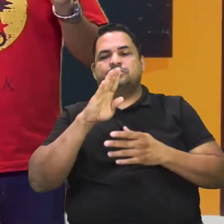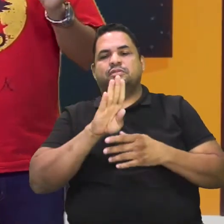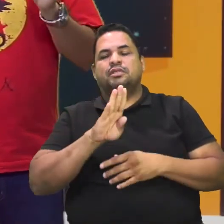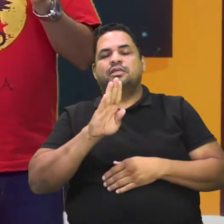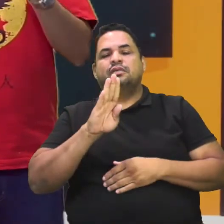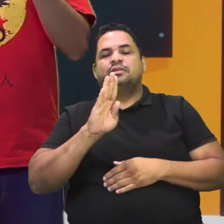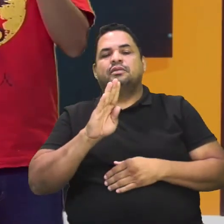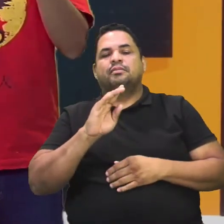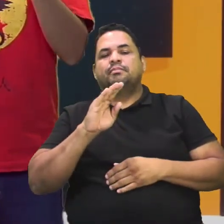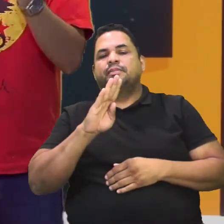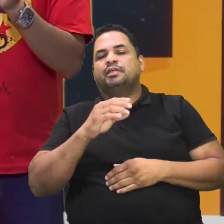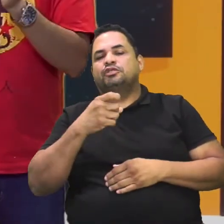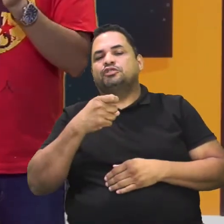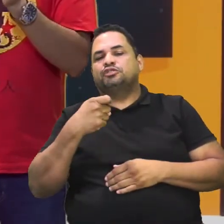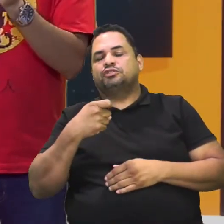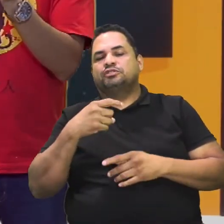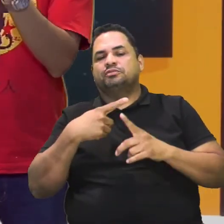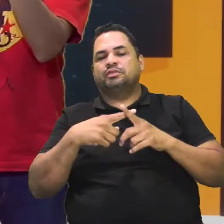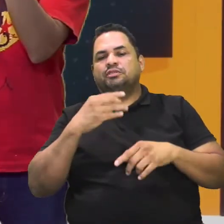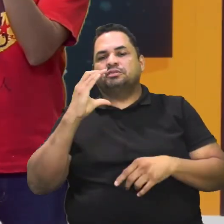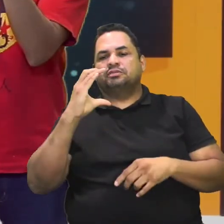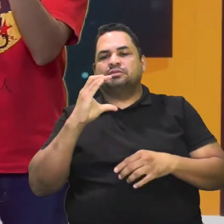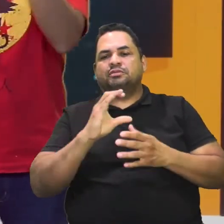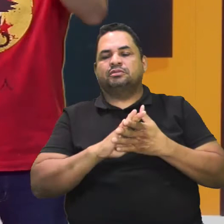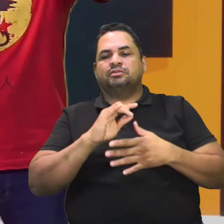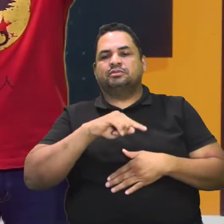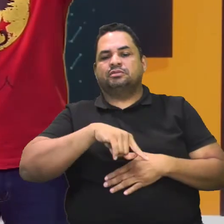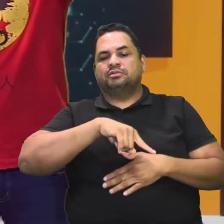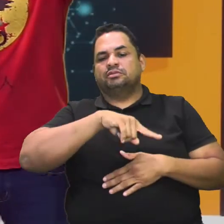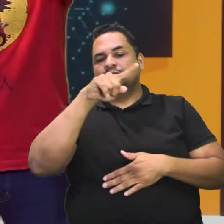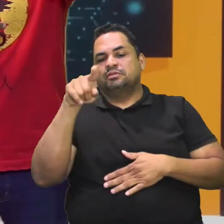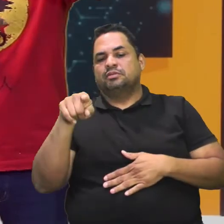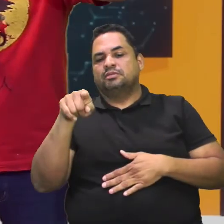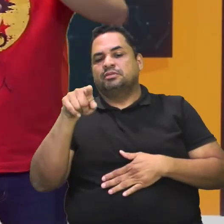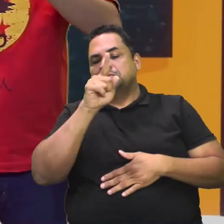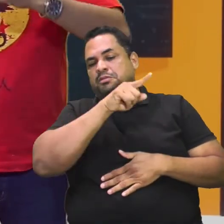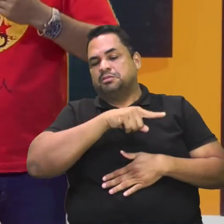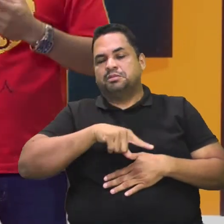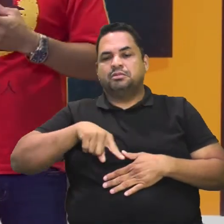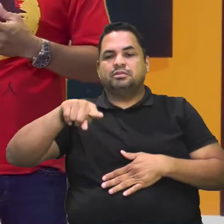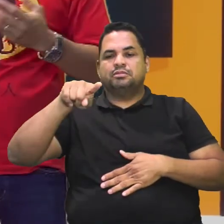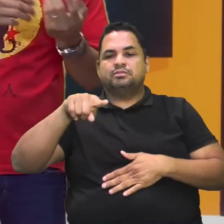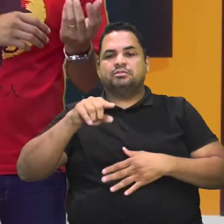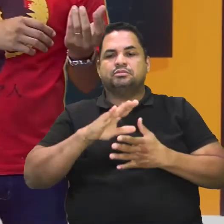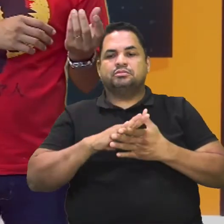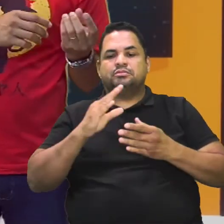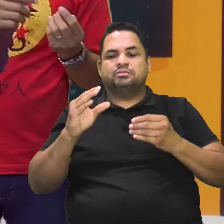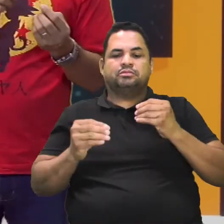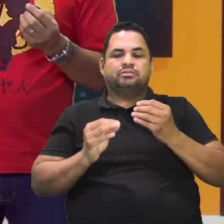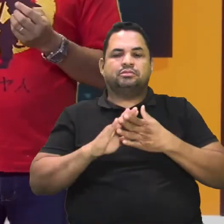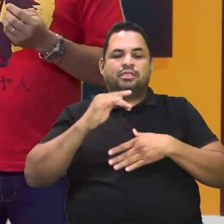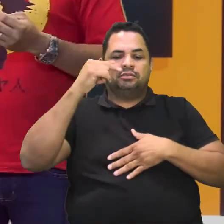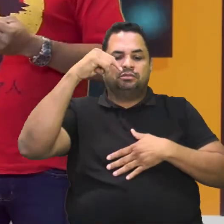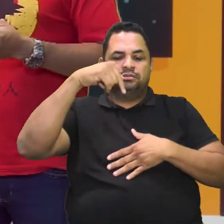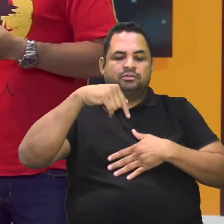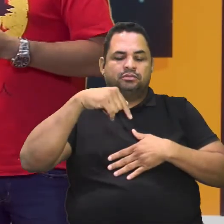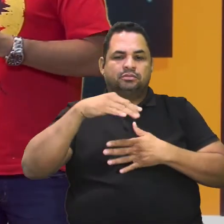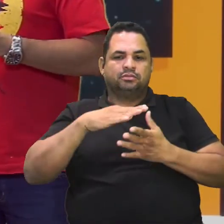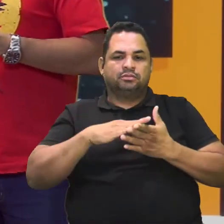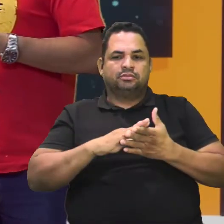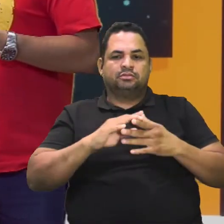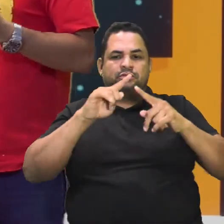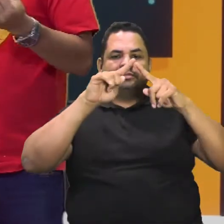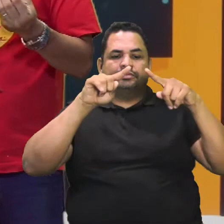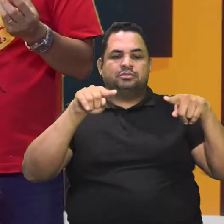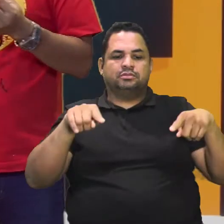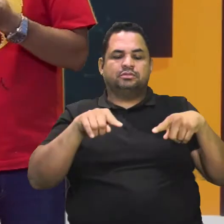bx mais c. O A determina se a parábola está para cima ou para baixo, né? Se é crescente ou decrescente. o delta